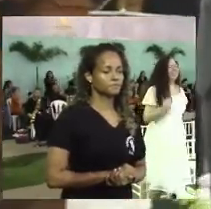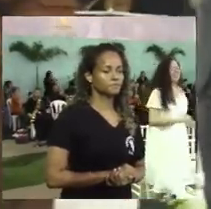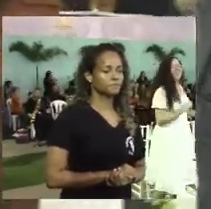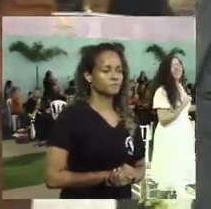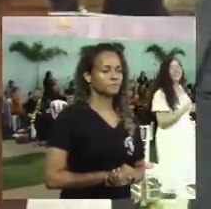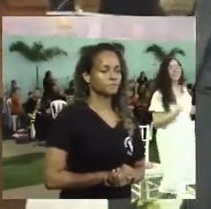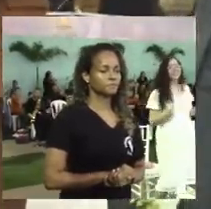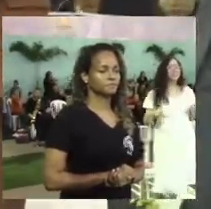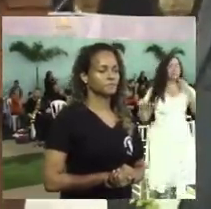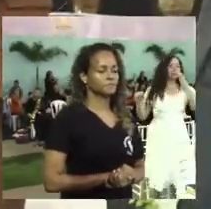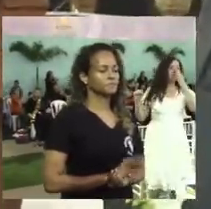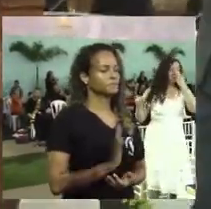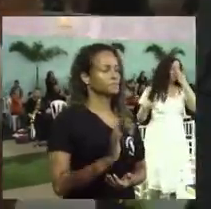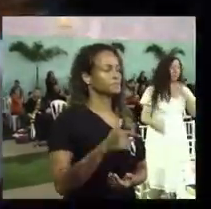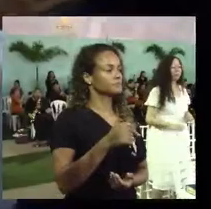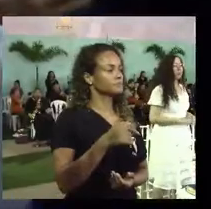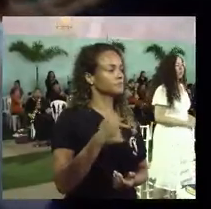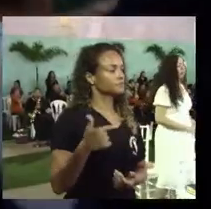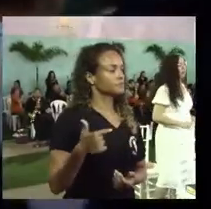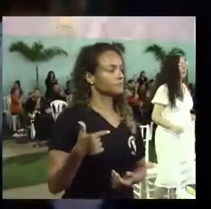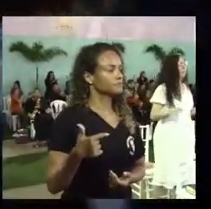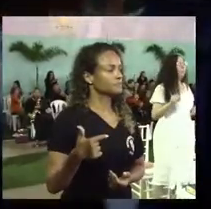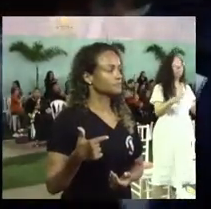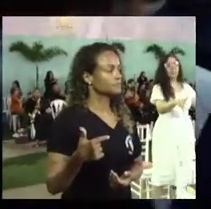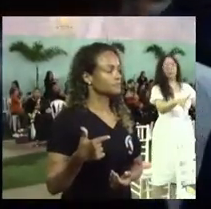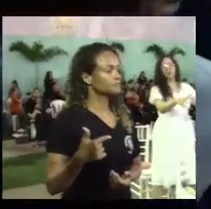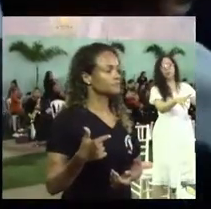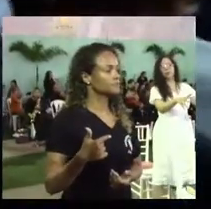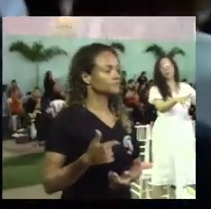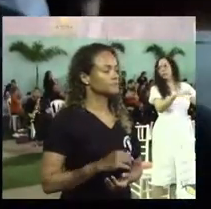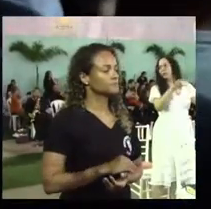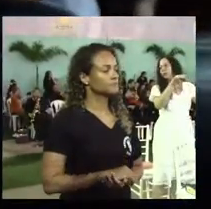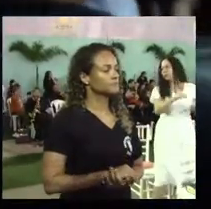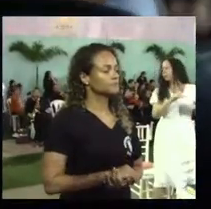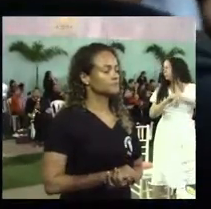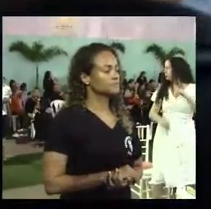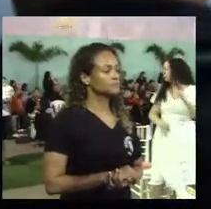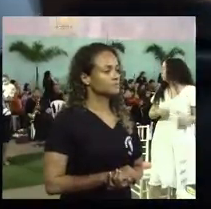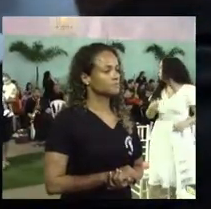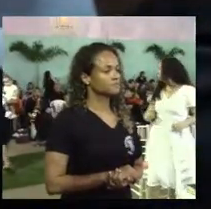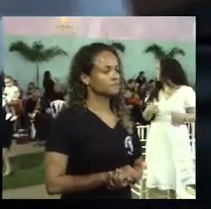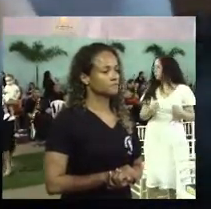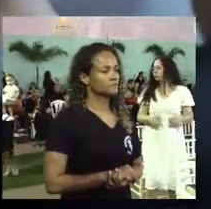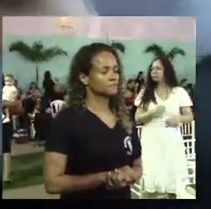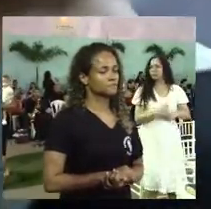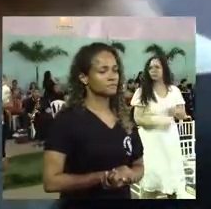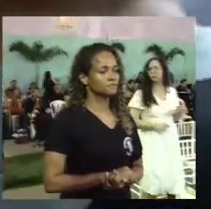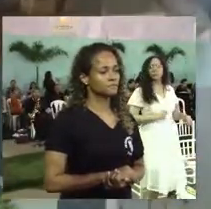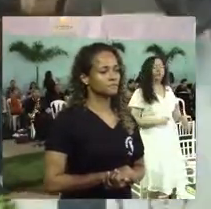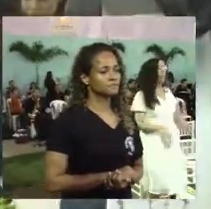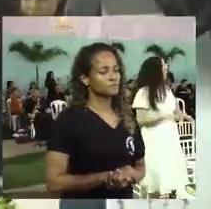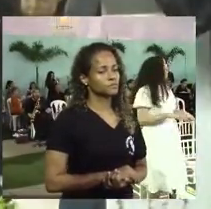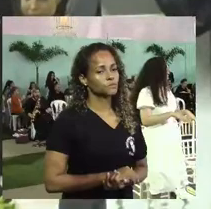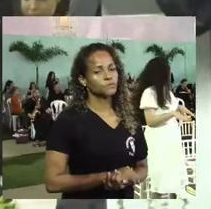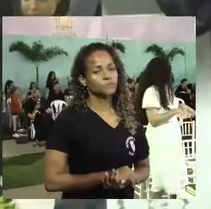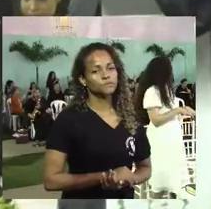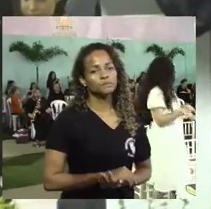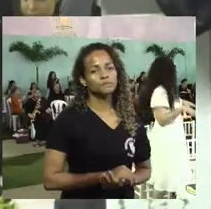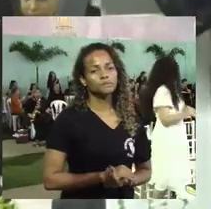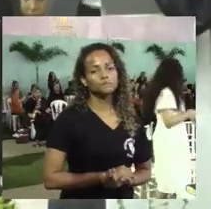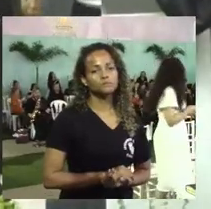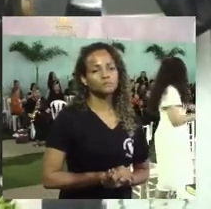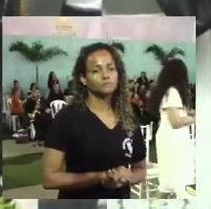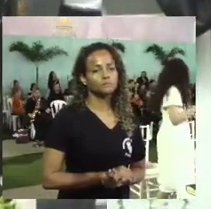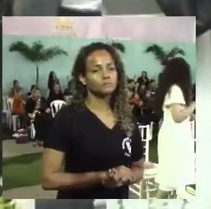e duas Cadê a 63 vem lá de trás corra venha arrependo dos seus